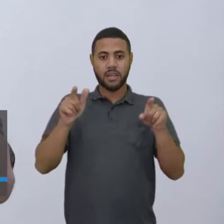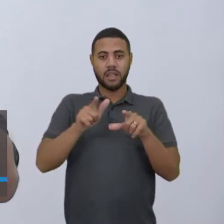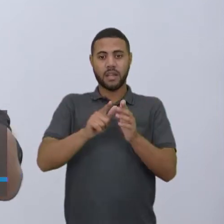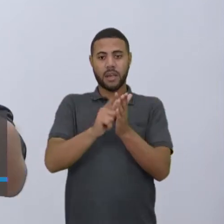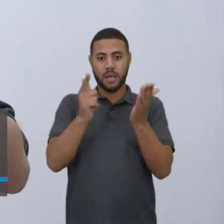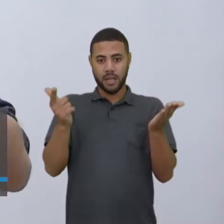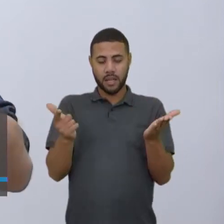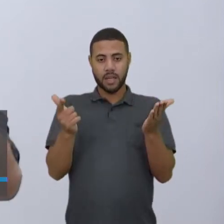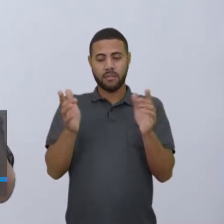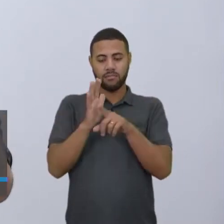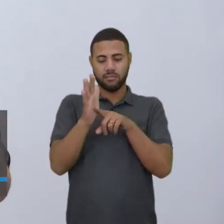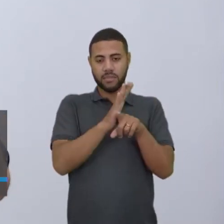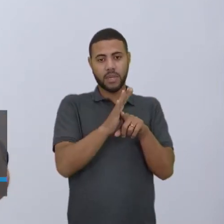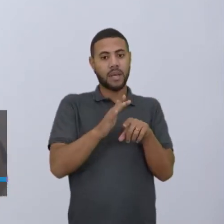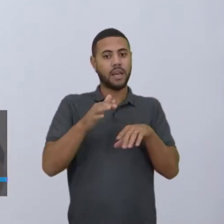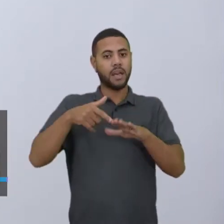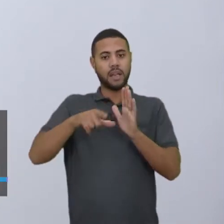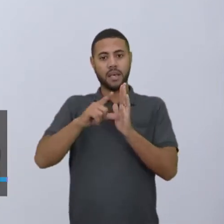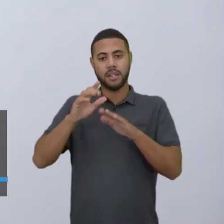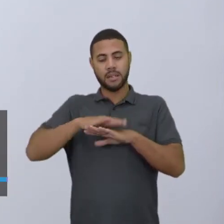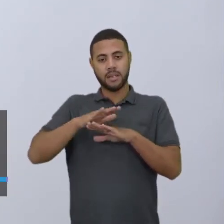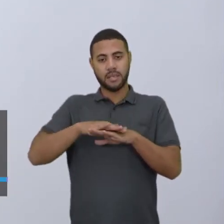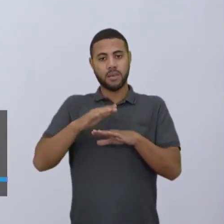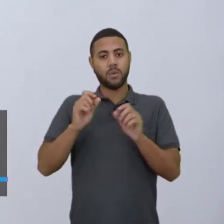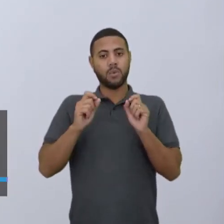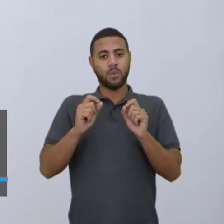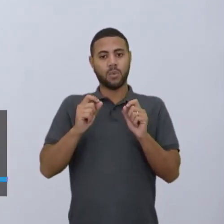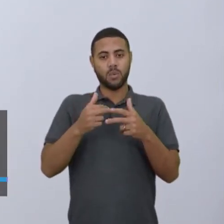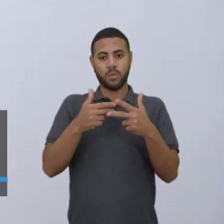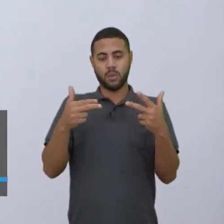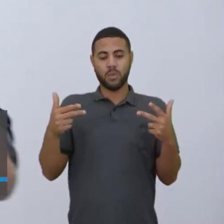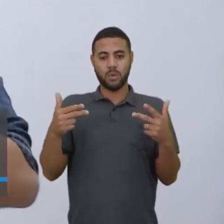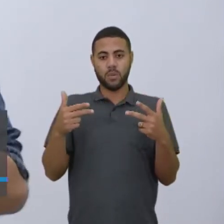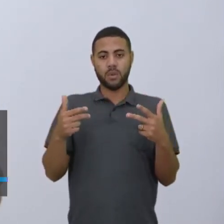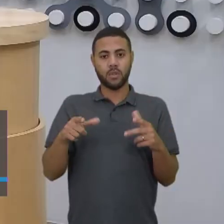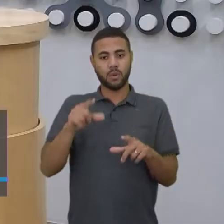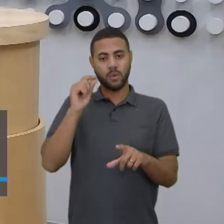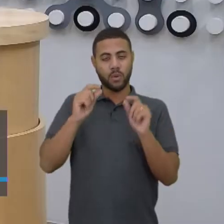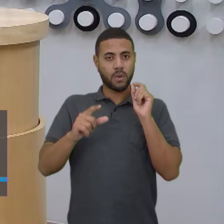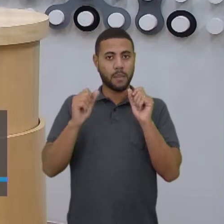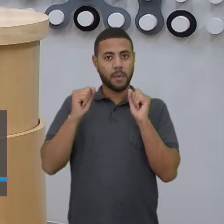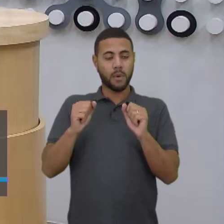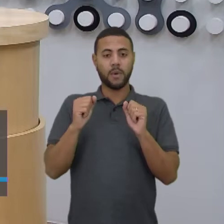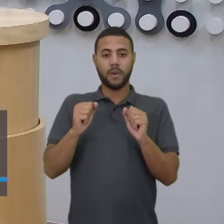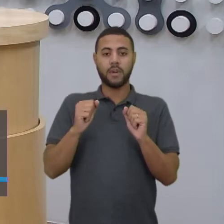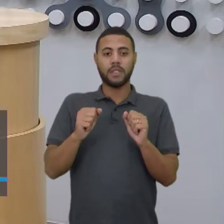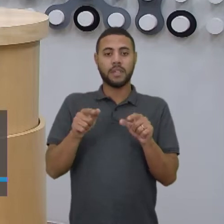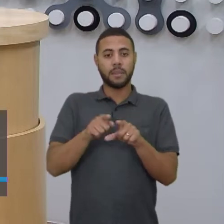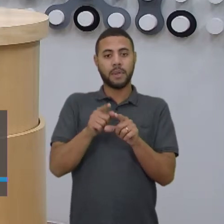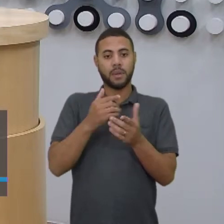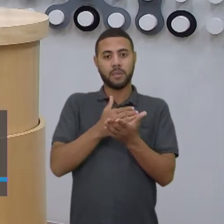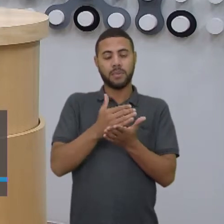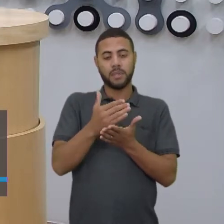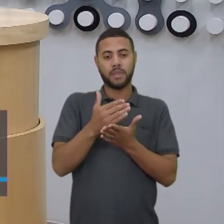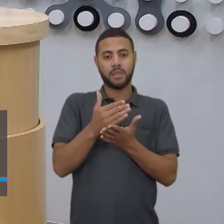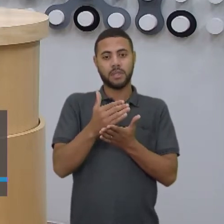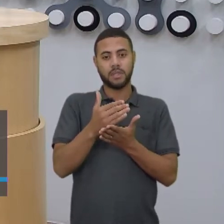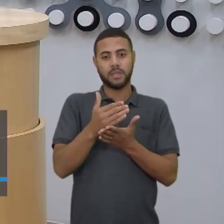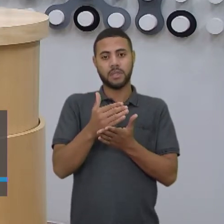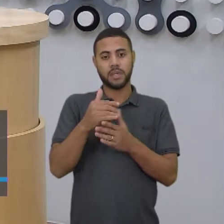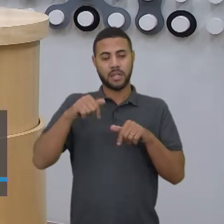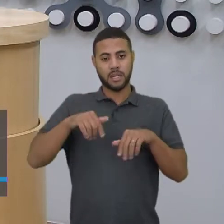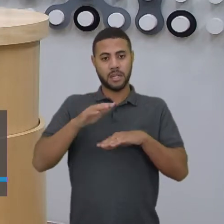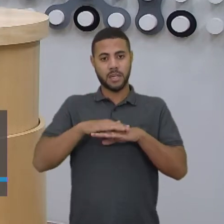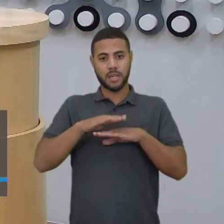investigarem, elaborem um observatório de mídias. Os estudantes foram orientados a escolher. Eles podem escolher a partir das nossas aulas aqui